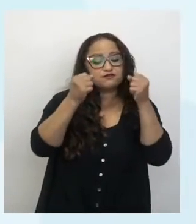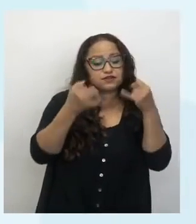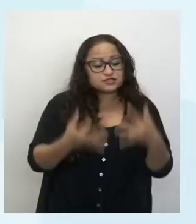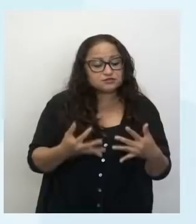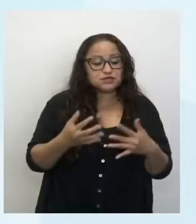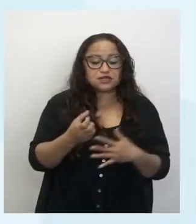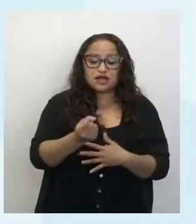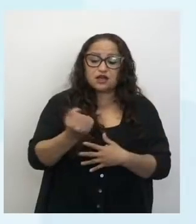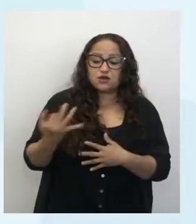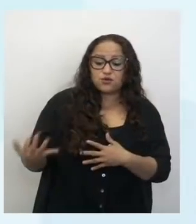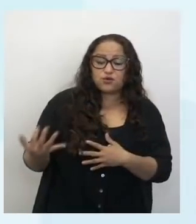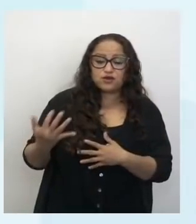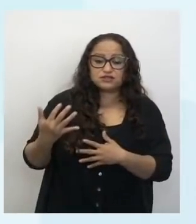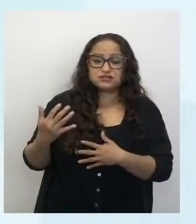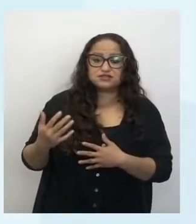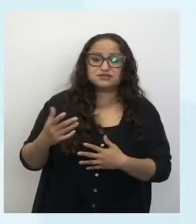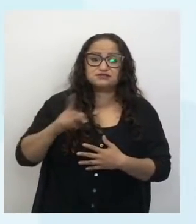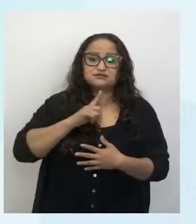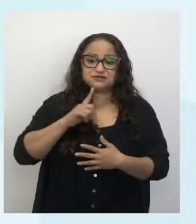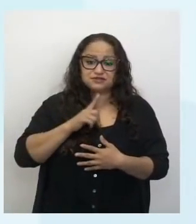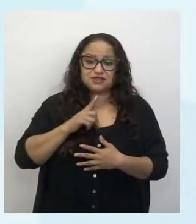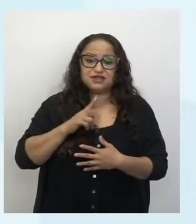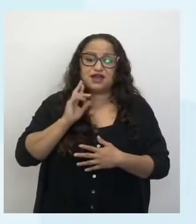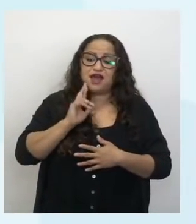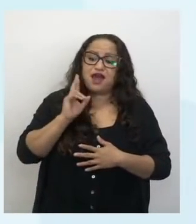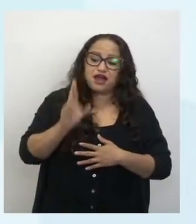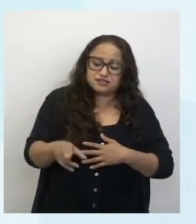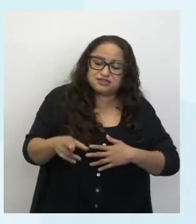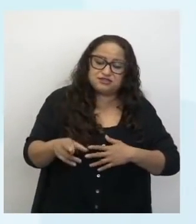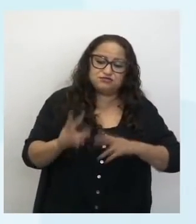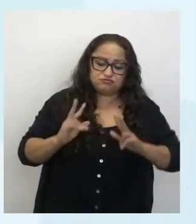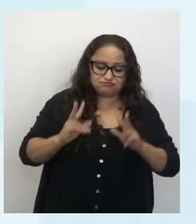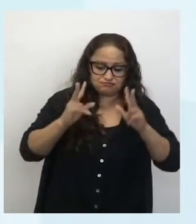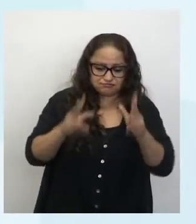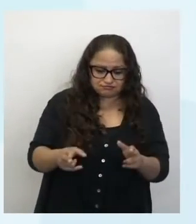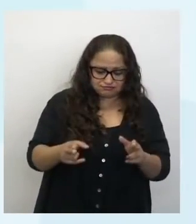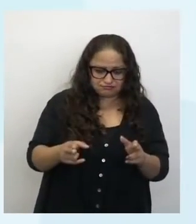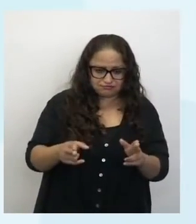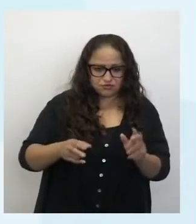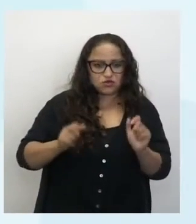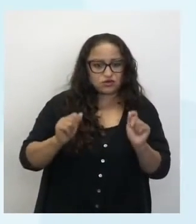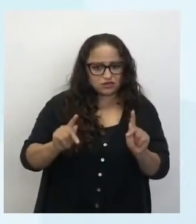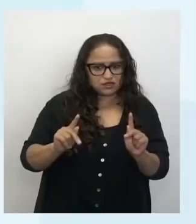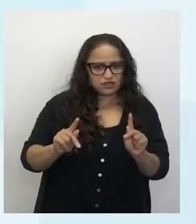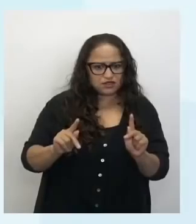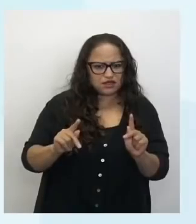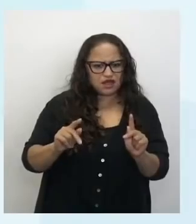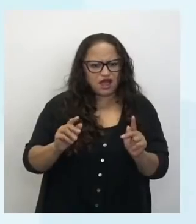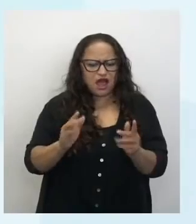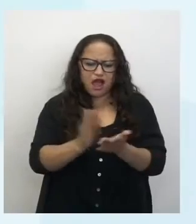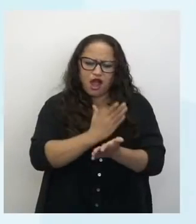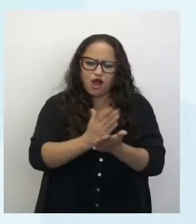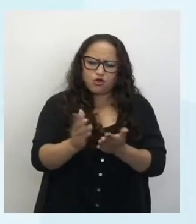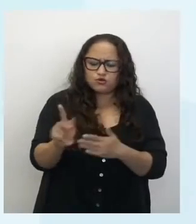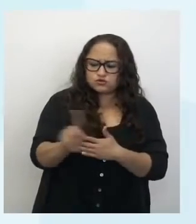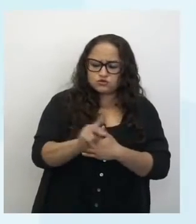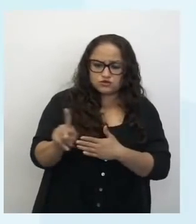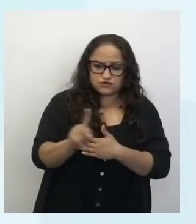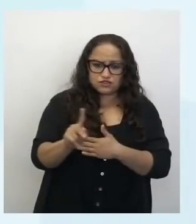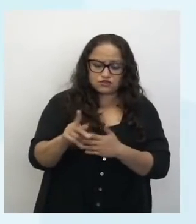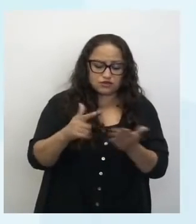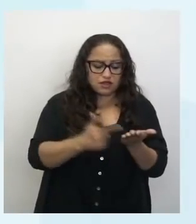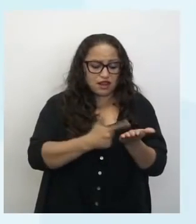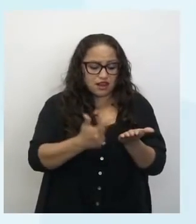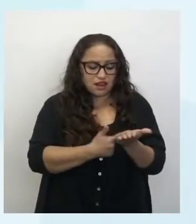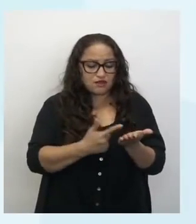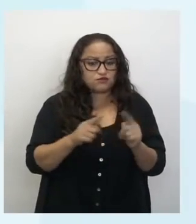vezes isso aconteceu é esta palavra aqui, ó, razão de semelhança. Alguns professores, alguns livros,